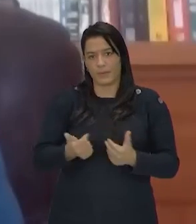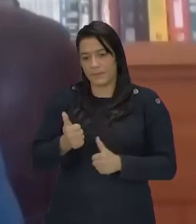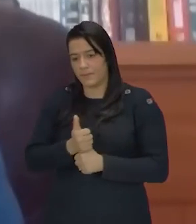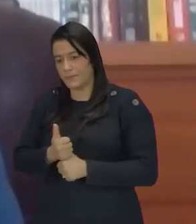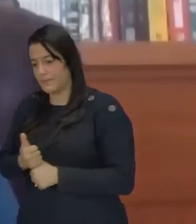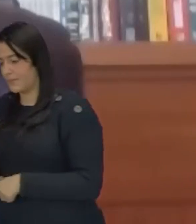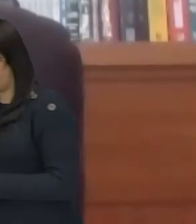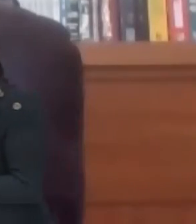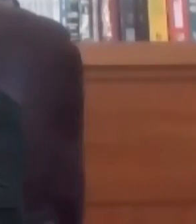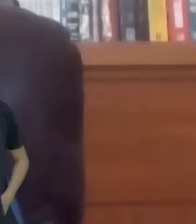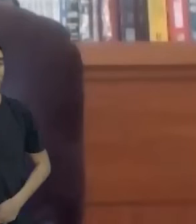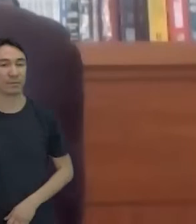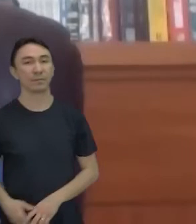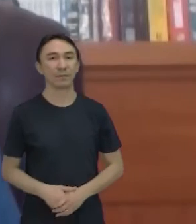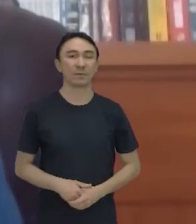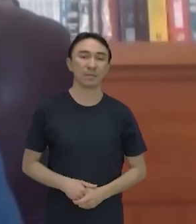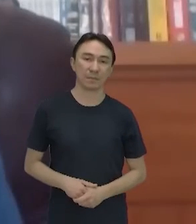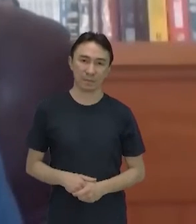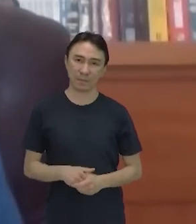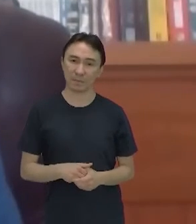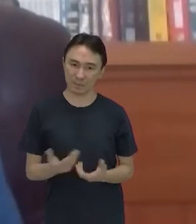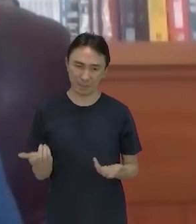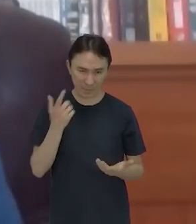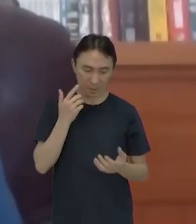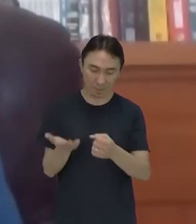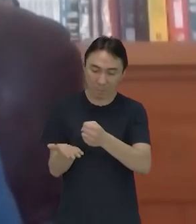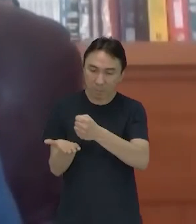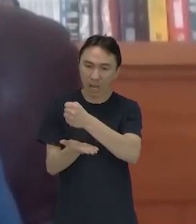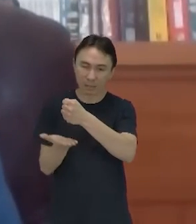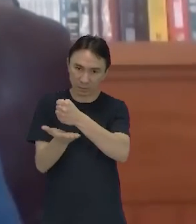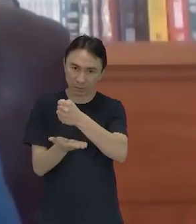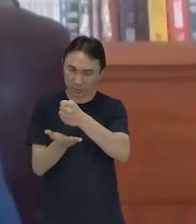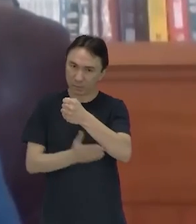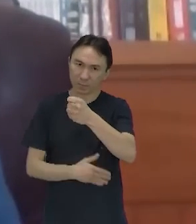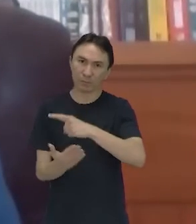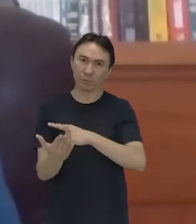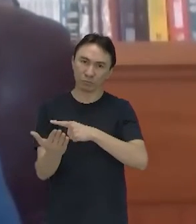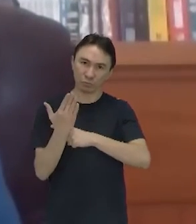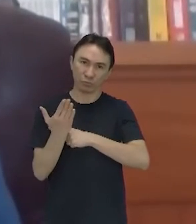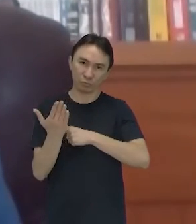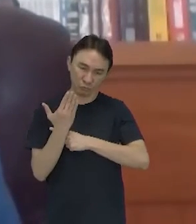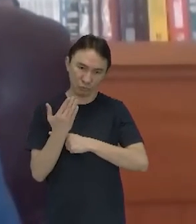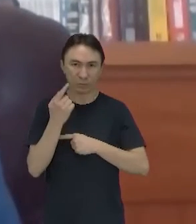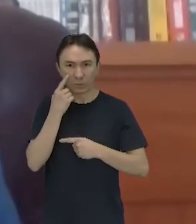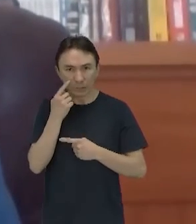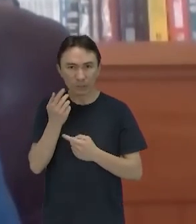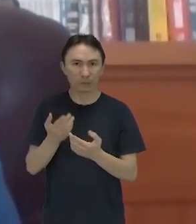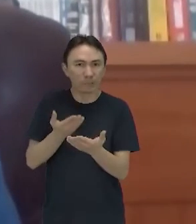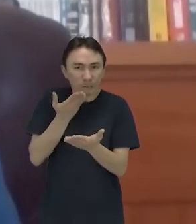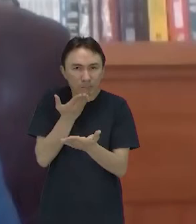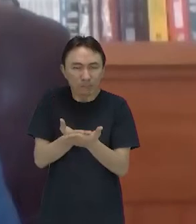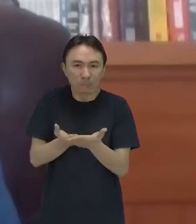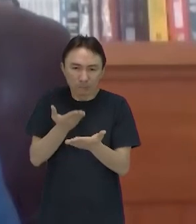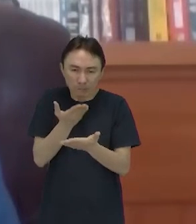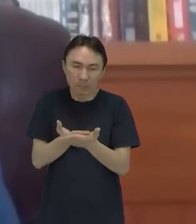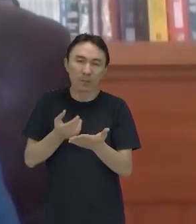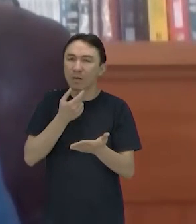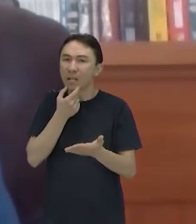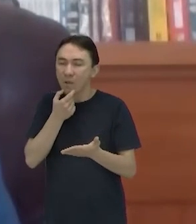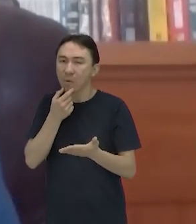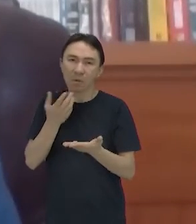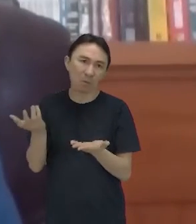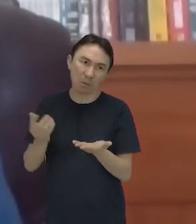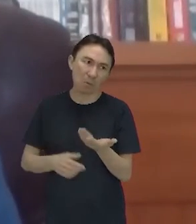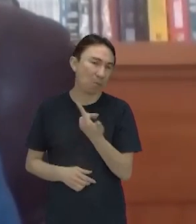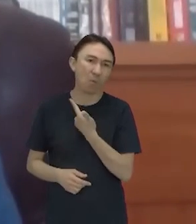A base ajuda muito, né? A partir do momento que você estuda bastante o inglês ou qualquer outra